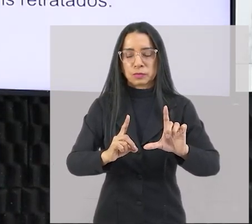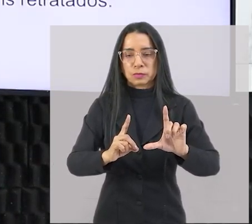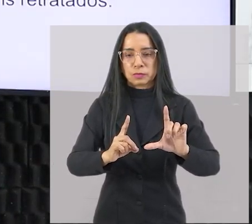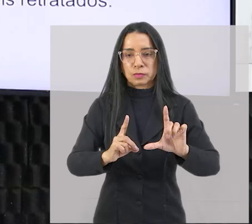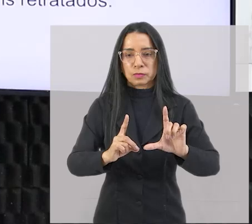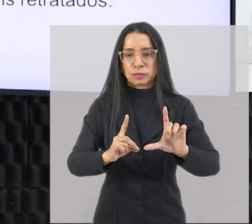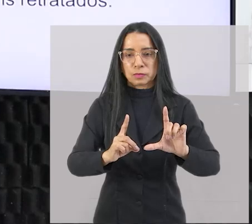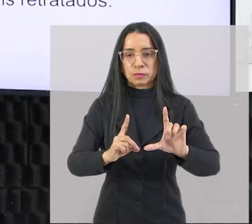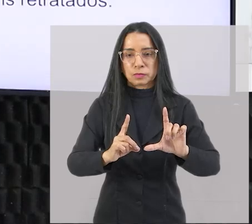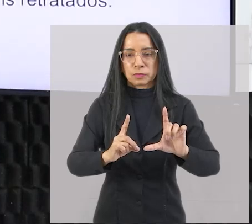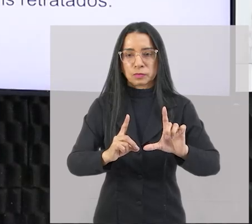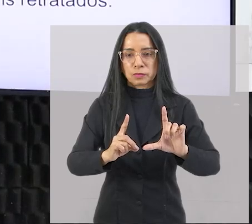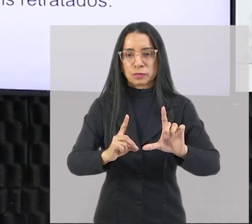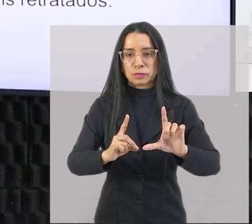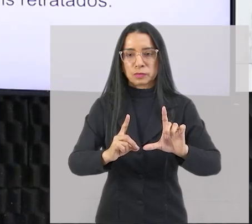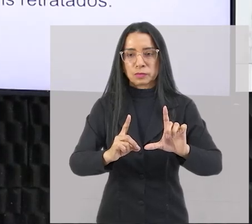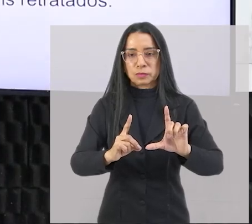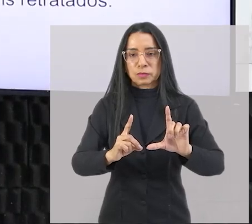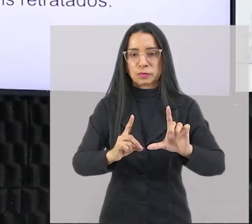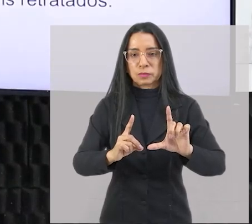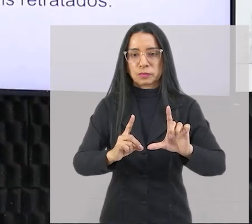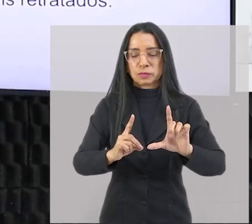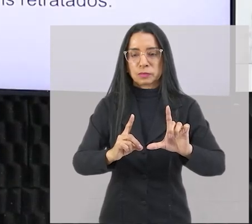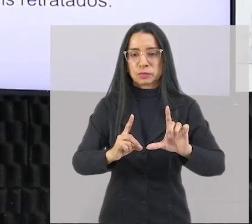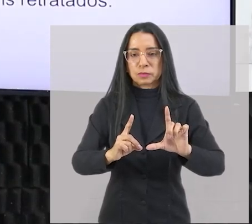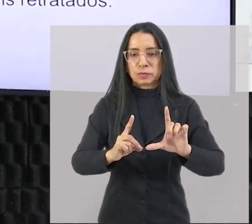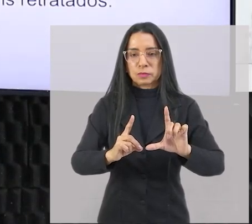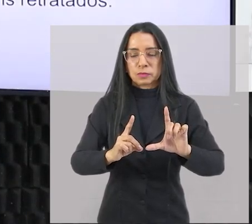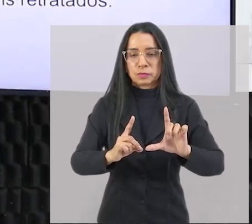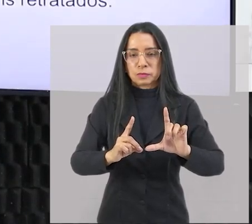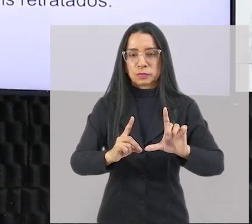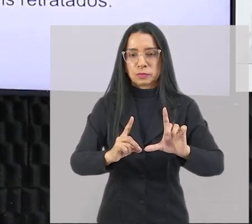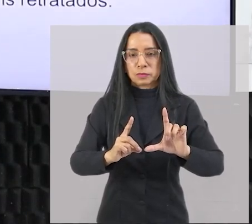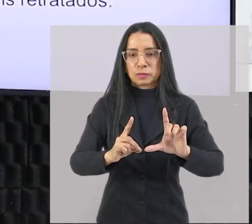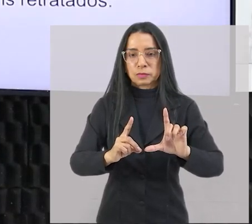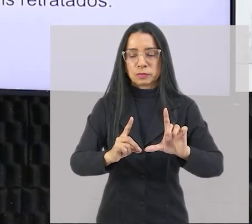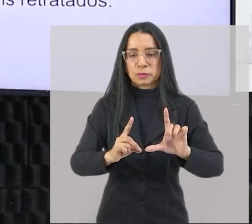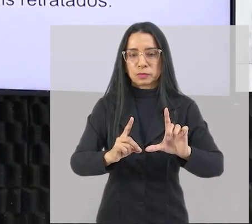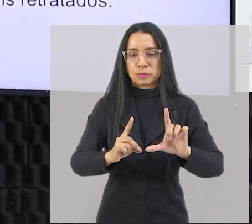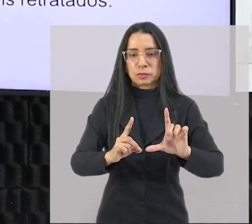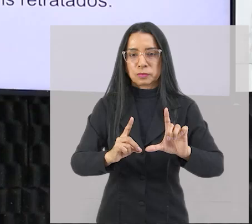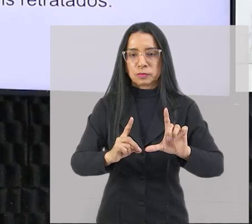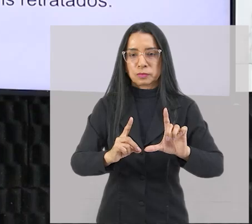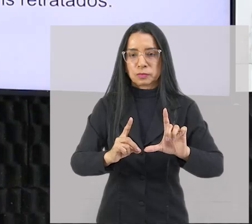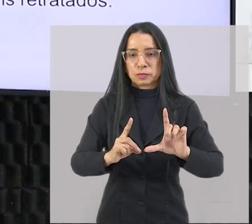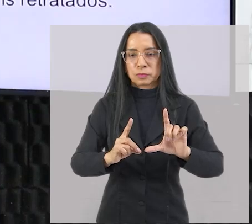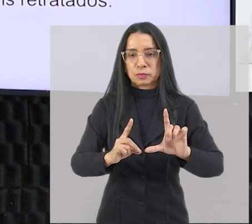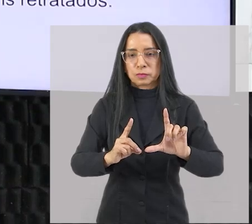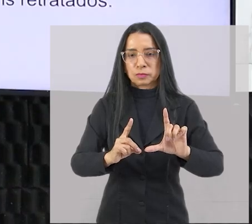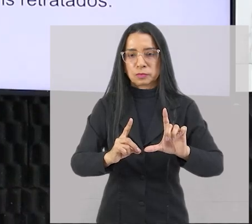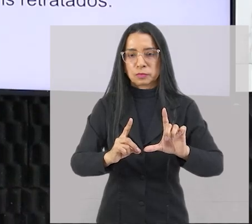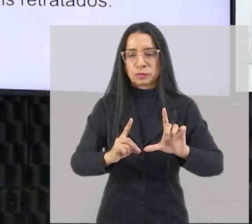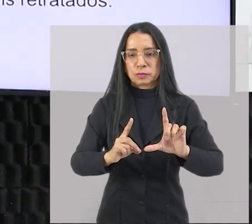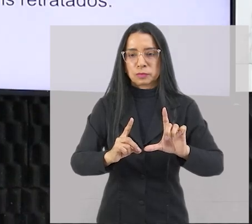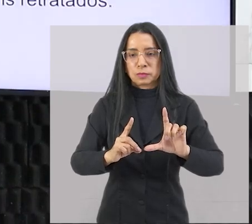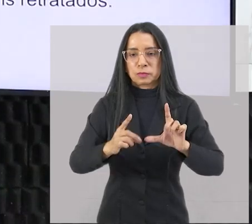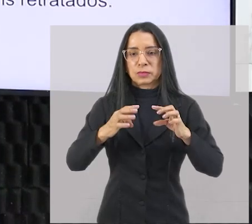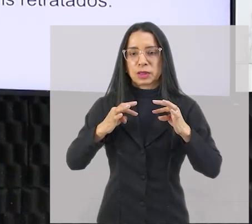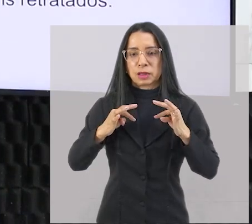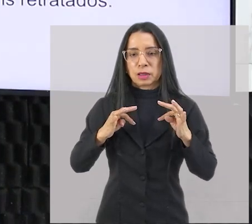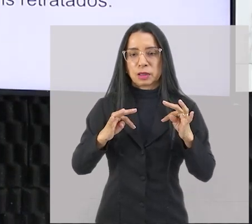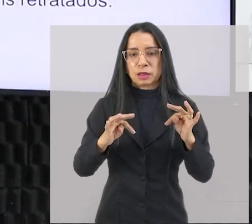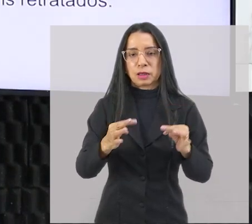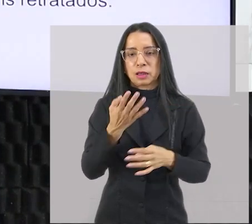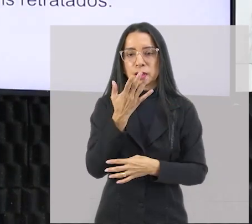possui uma sobriedade e elegância advindos de uma técnica de cores discretas e desenhos precisos. Técnica de